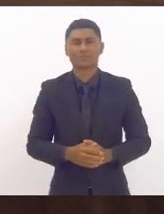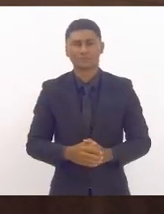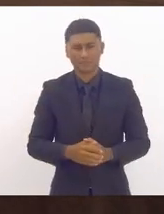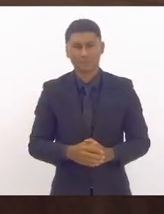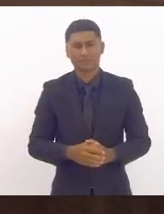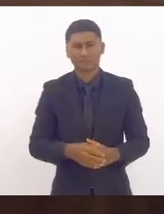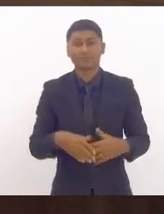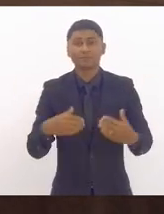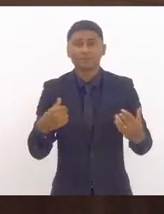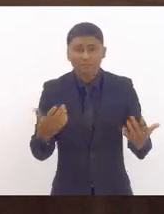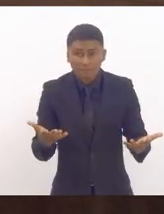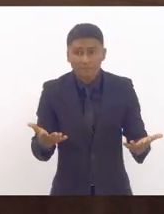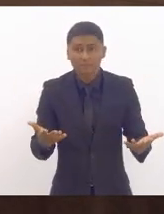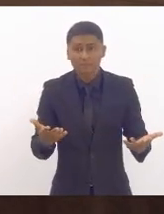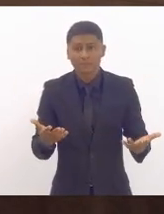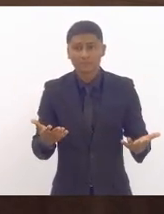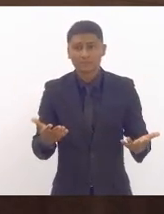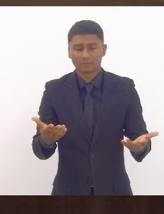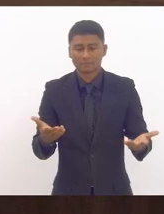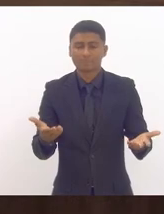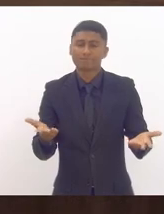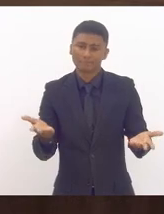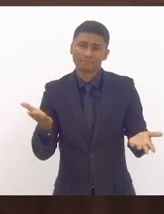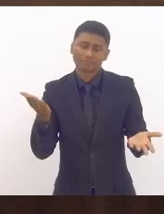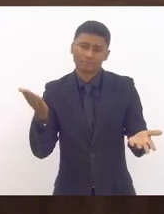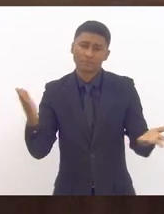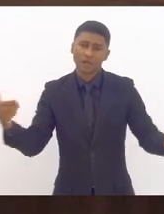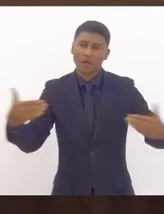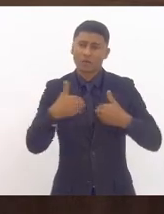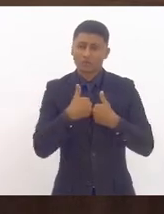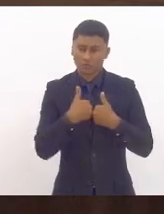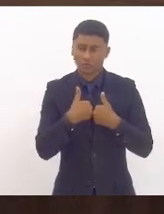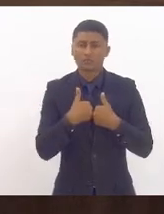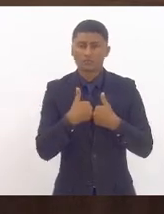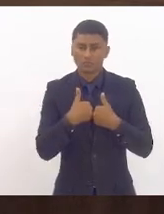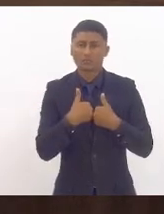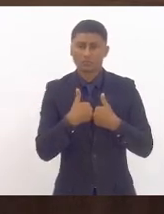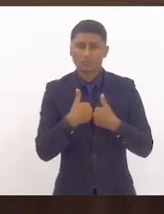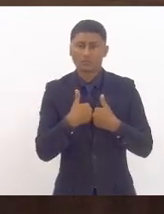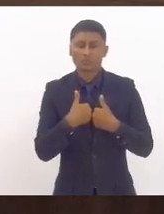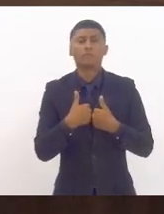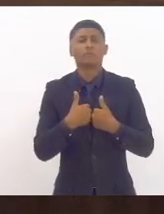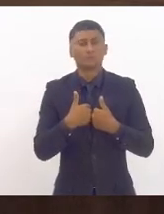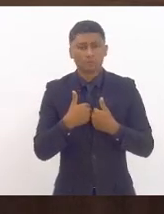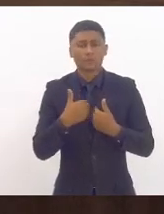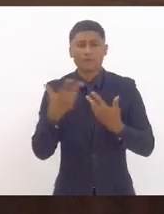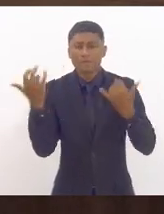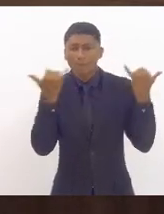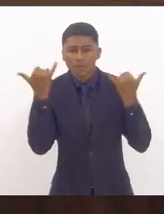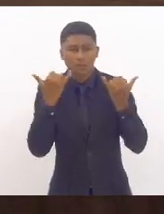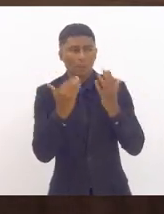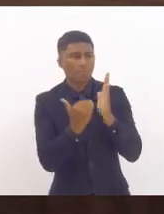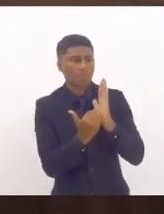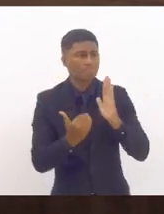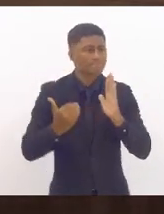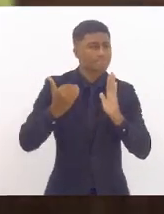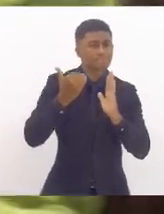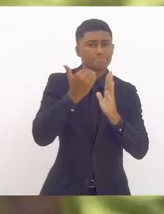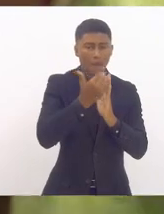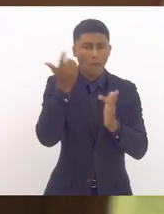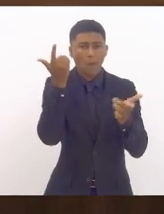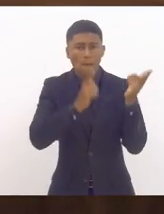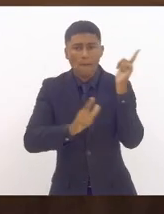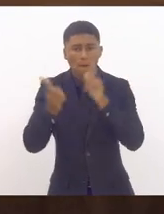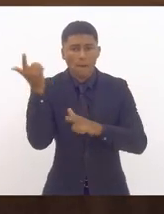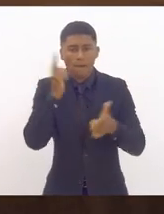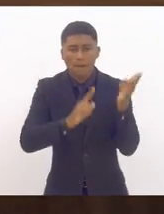mesmo que as informações sobre esse autismo tenham se expandido no Rio de Janeiro, visto que passou